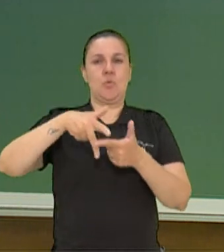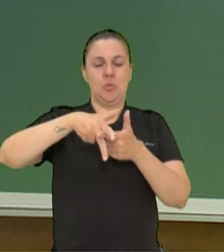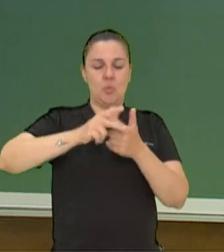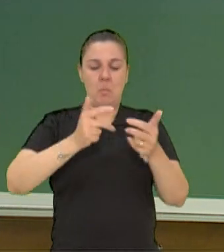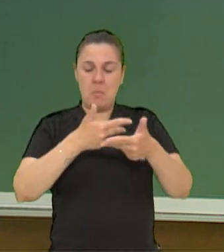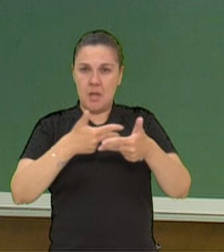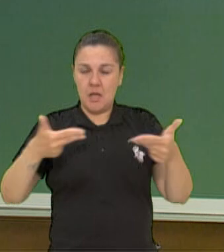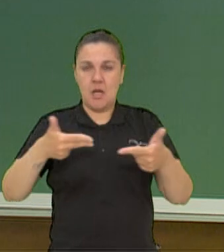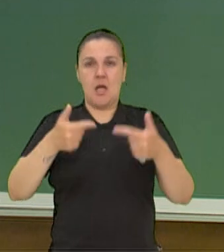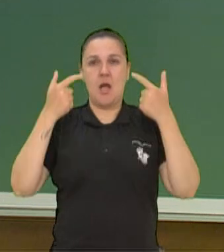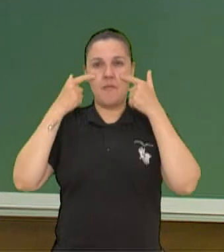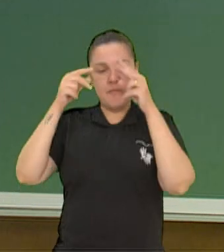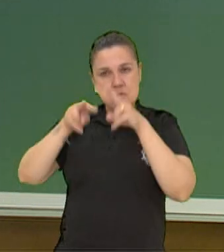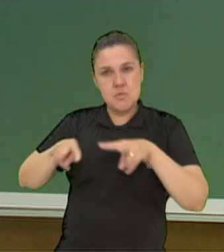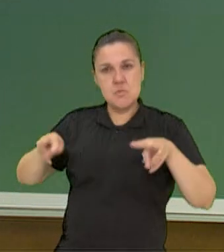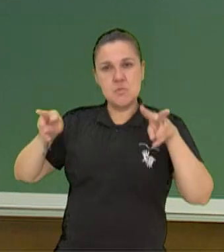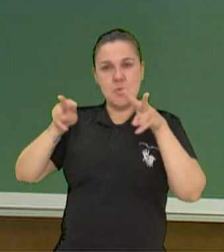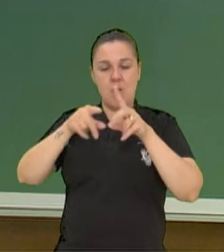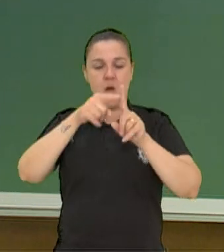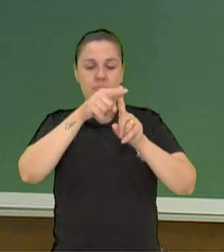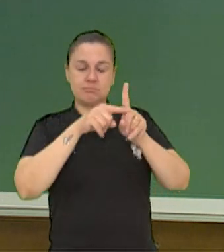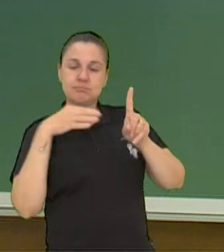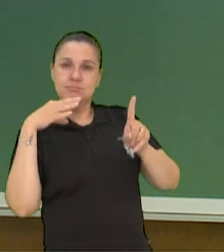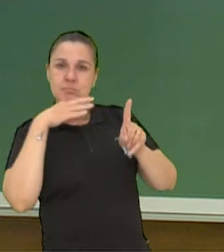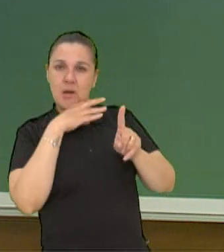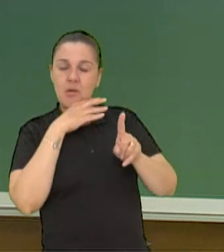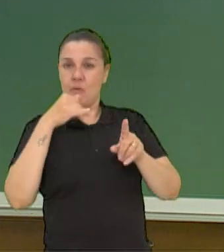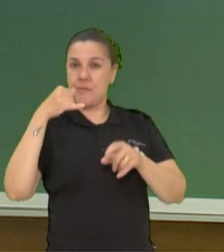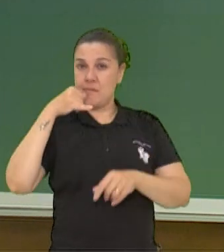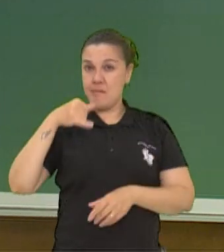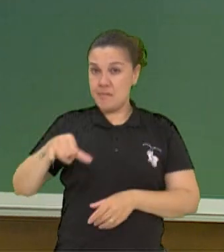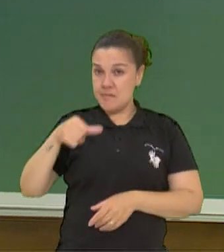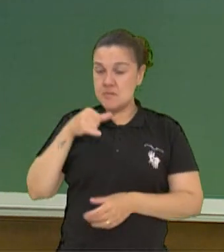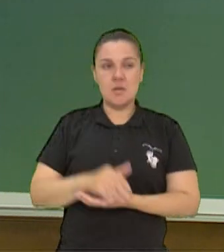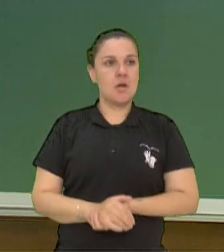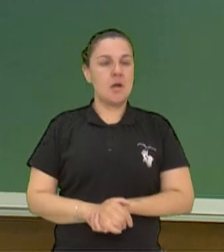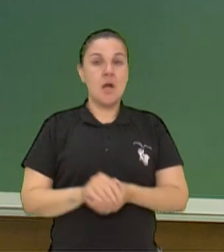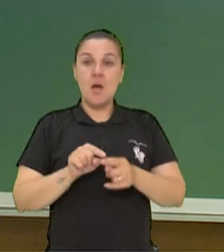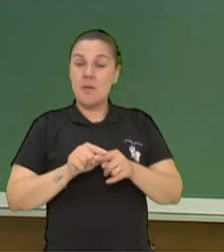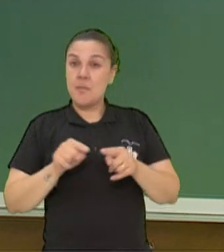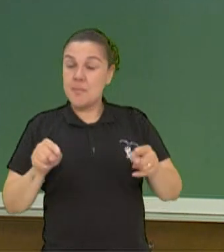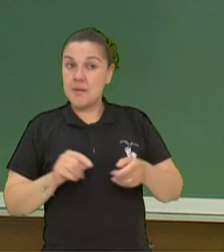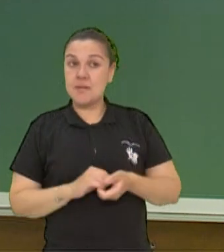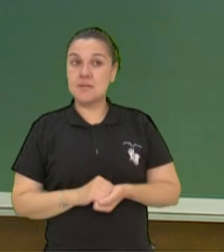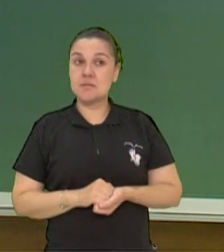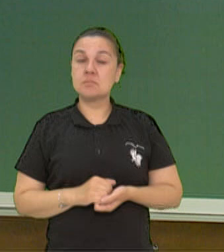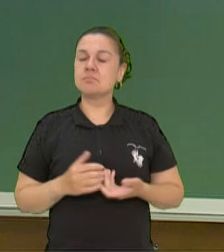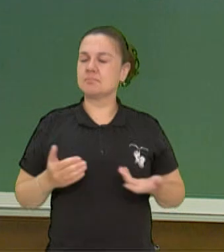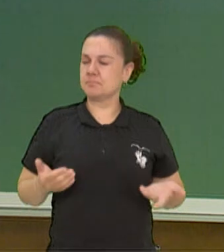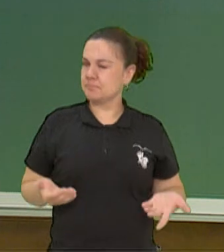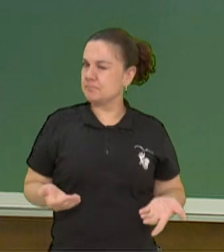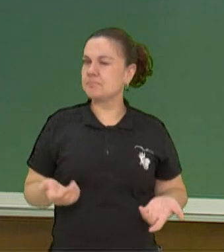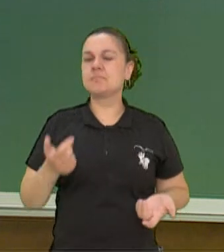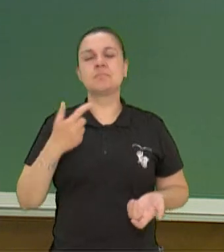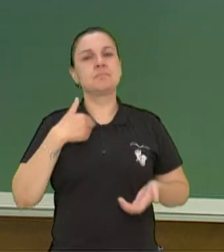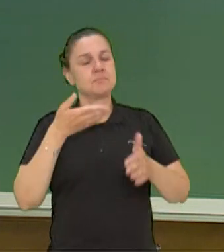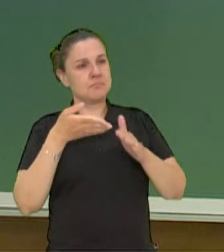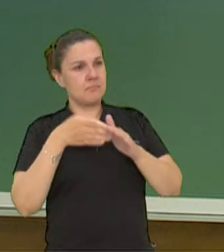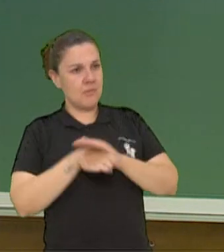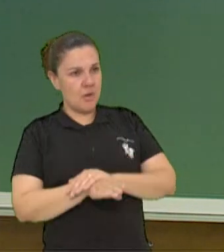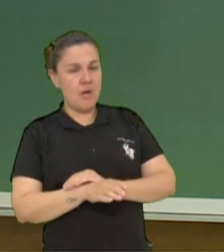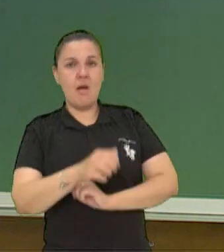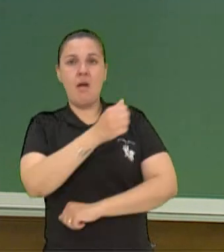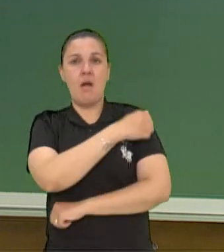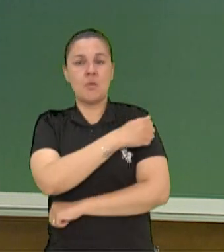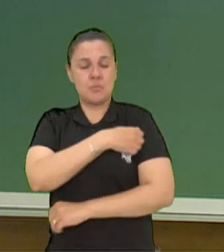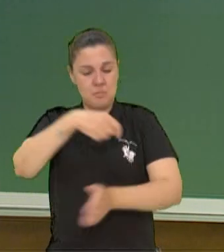a óptica, você estuda a calorimetria, enfim, eletricidade. Só que assim, eu tô acostumado de alunos